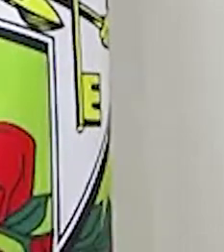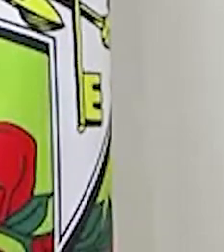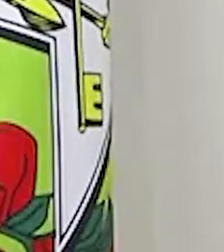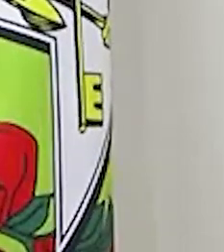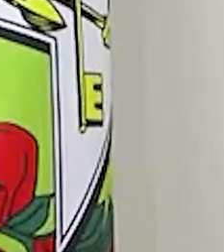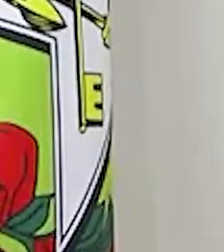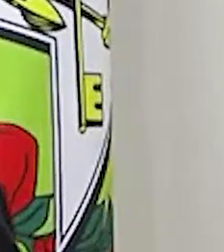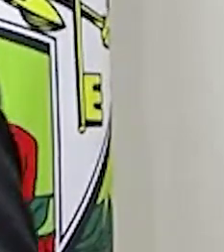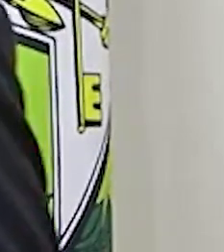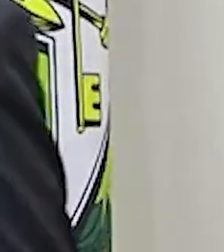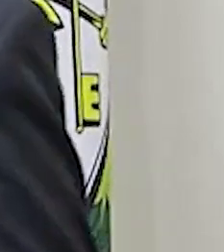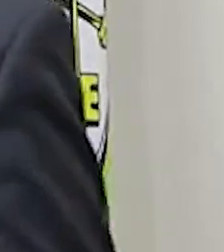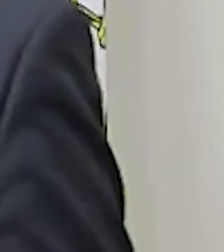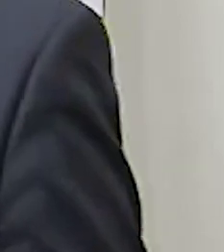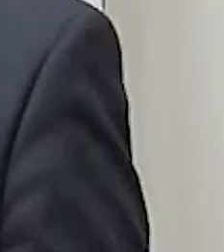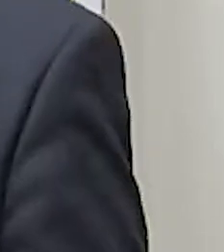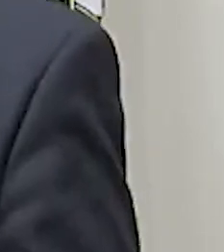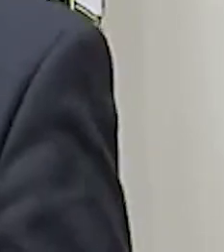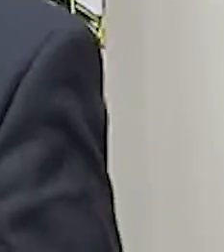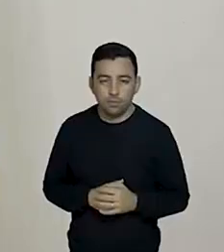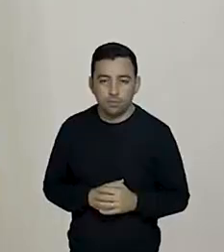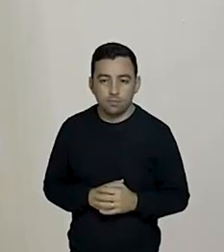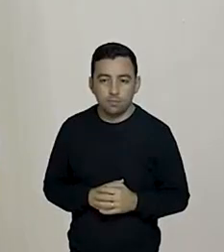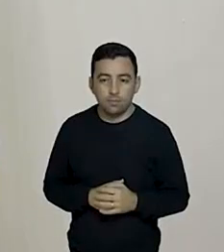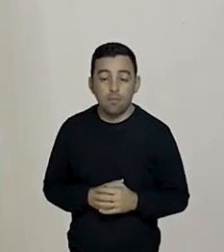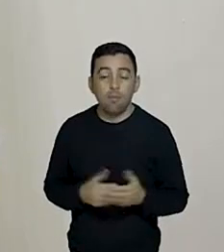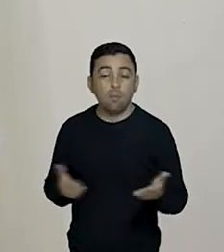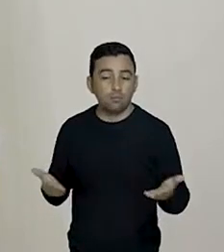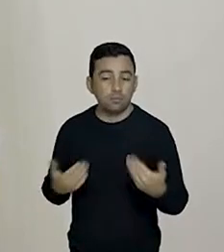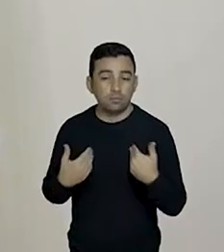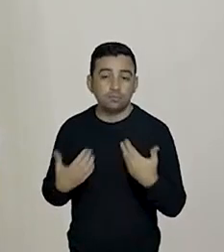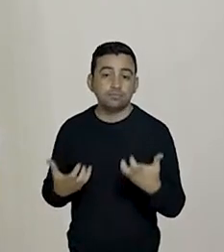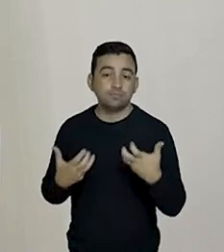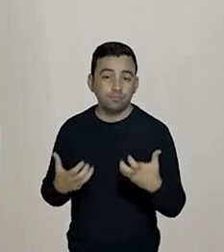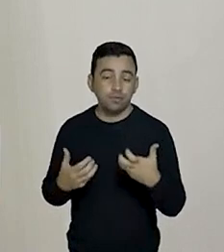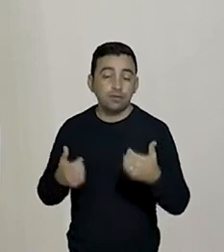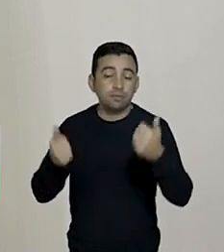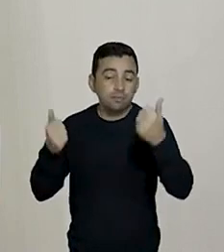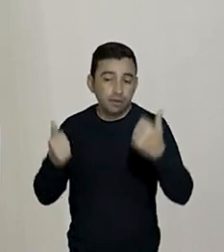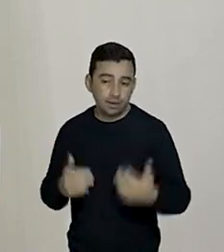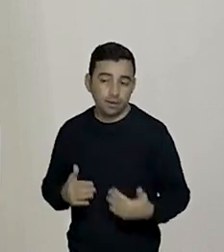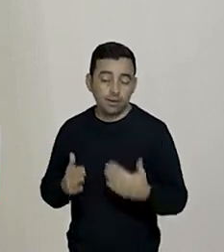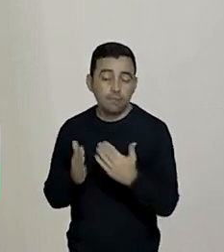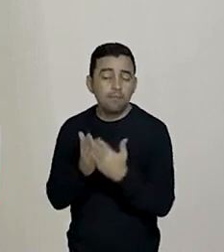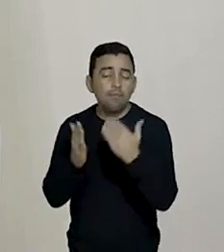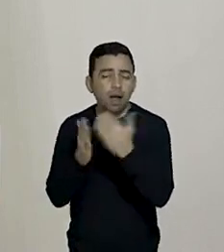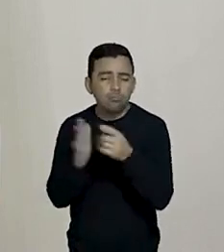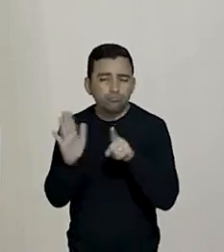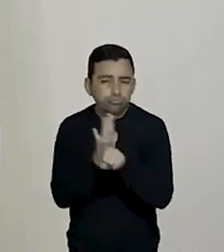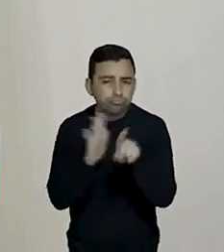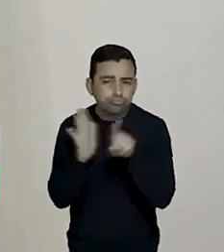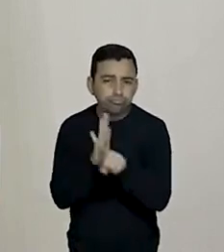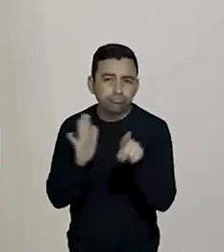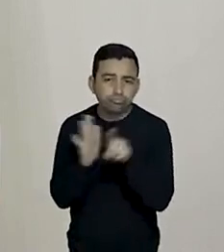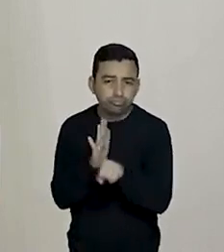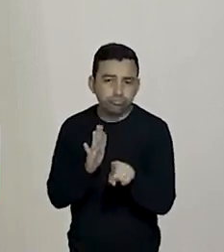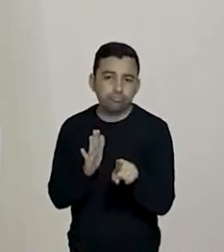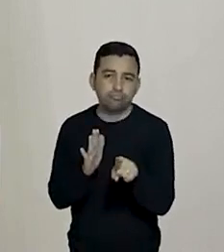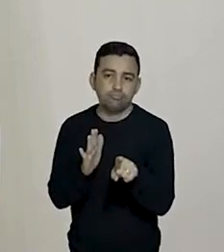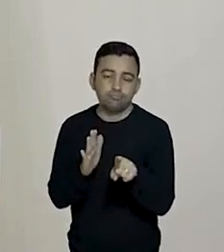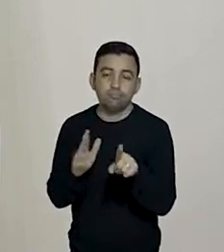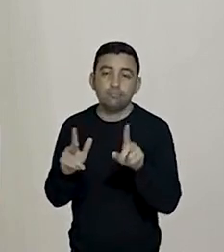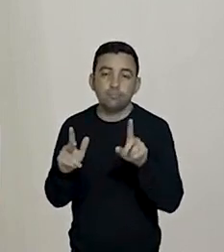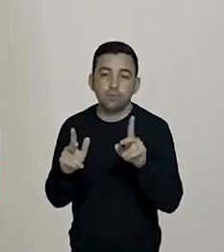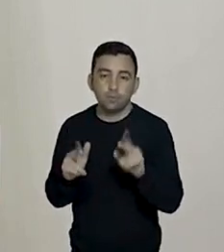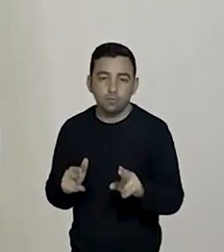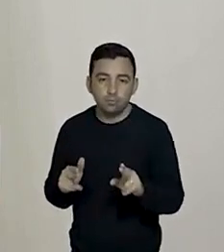o pronunciamento do deputado Padre Pedro baldissera eu quero levantar algumas questões como autor